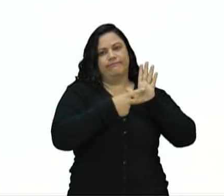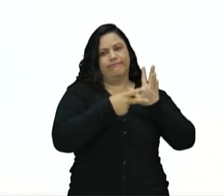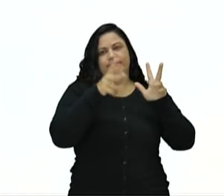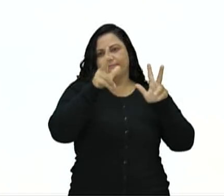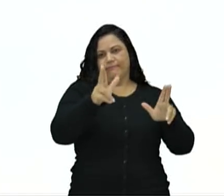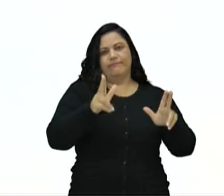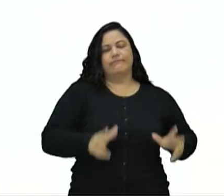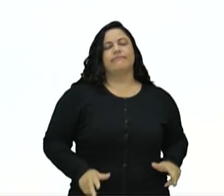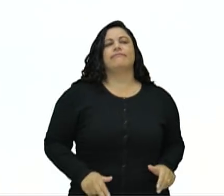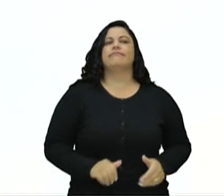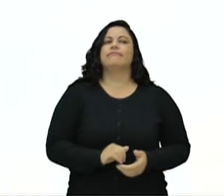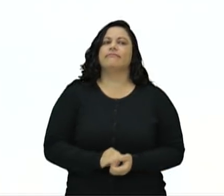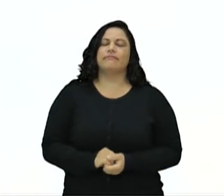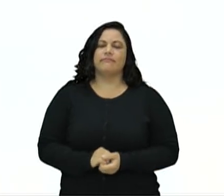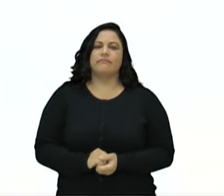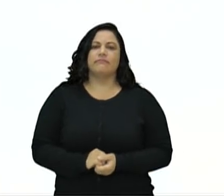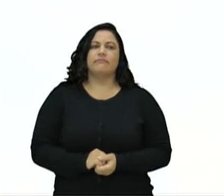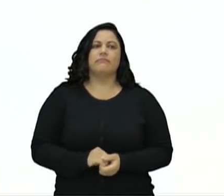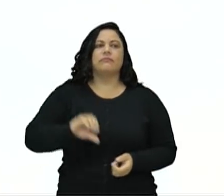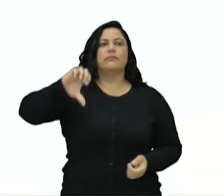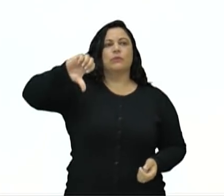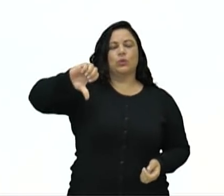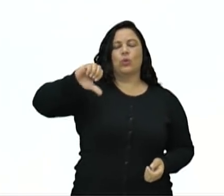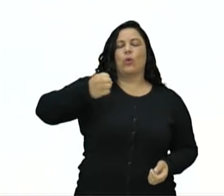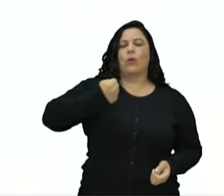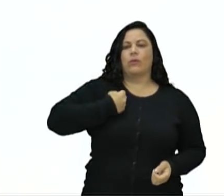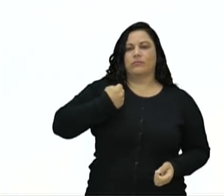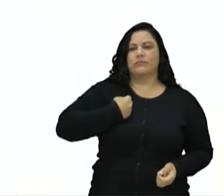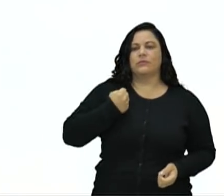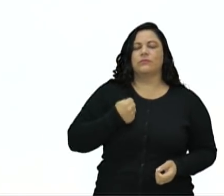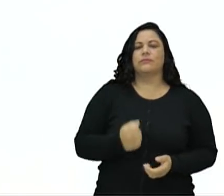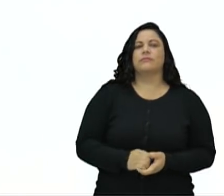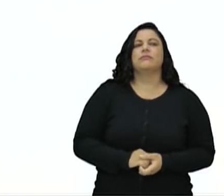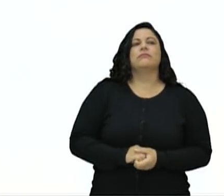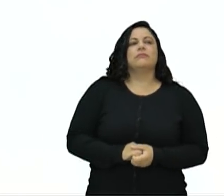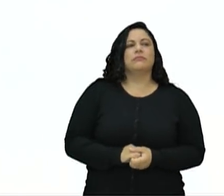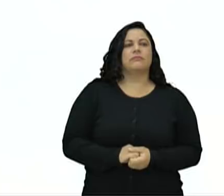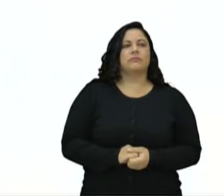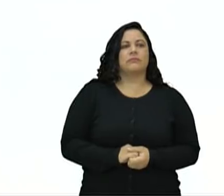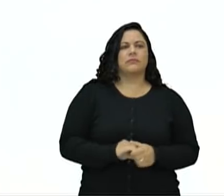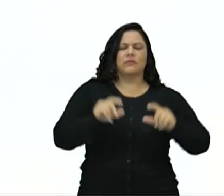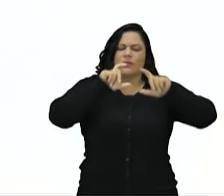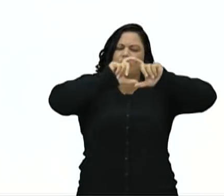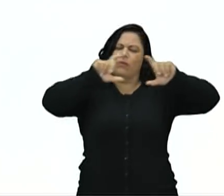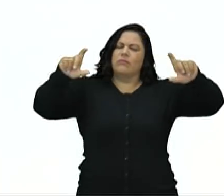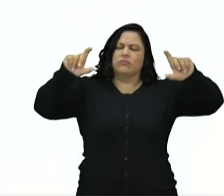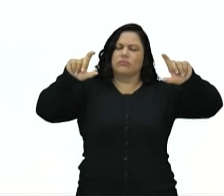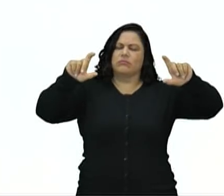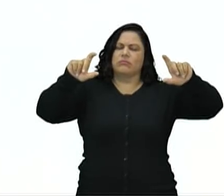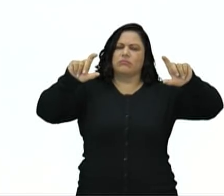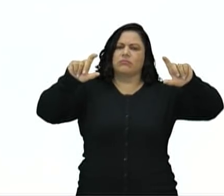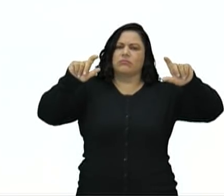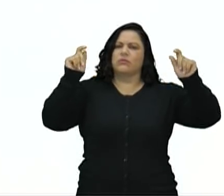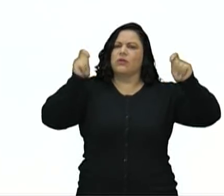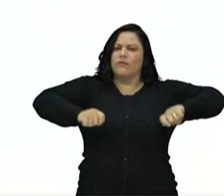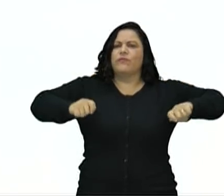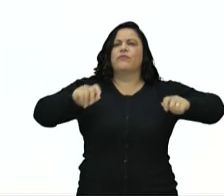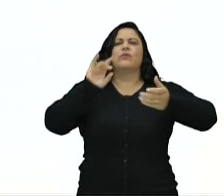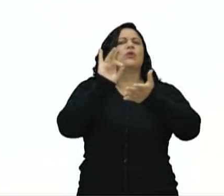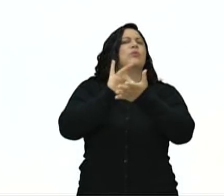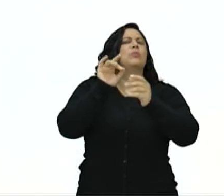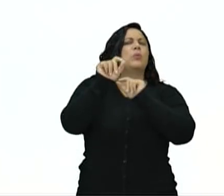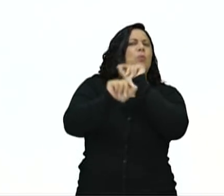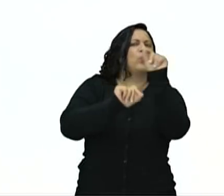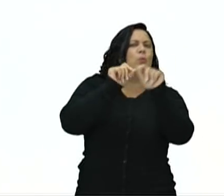um exercício aqui para a gente fixar. O fragmento do texto abaixo permite afirmar que... Então, o fragmento diz: a sensibilidade